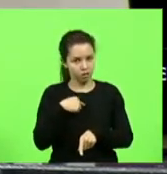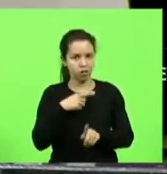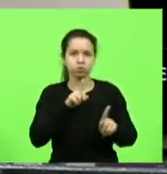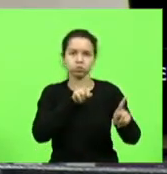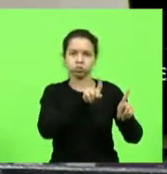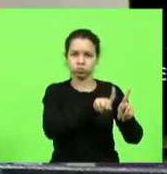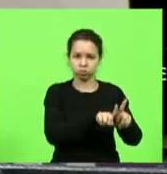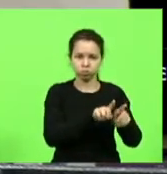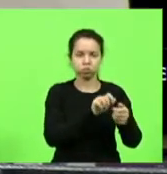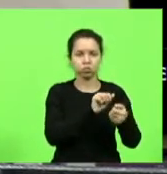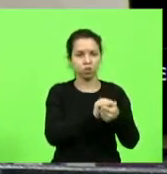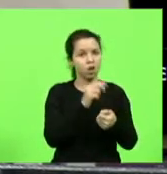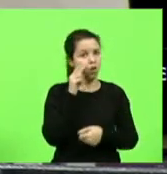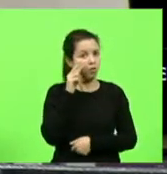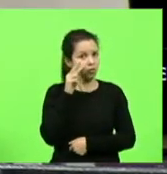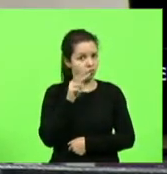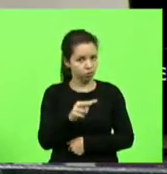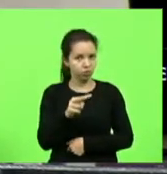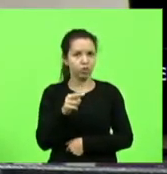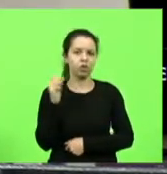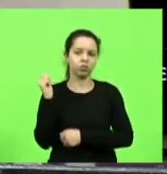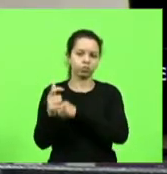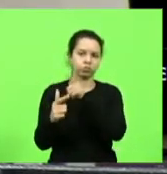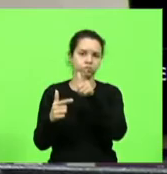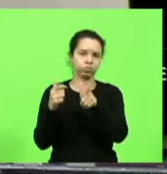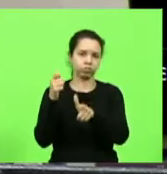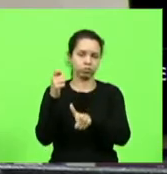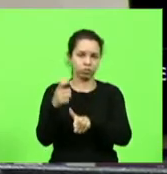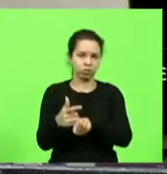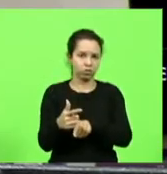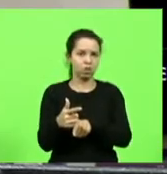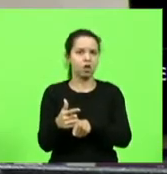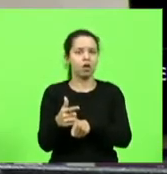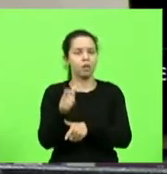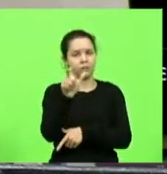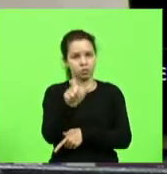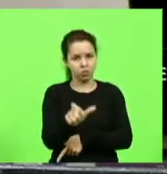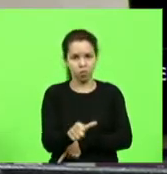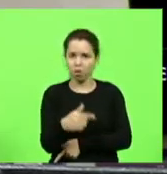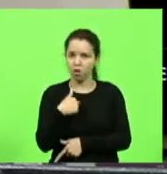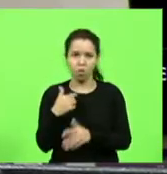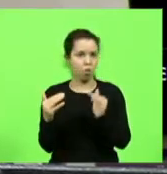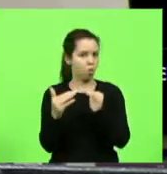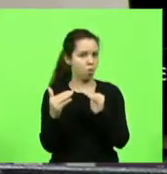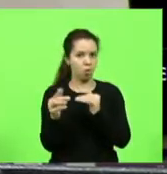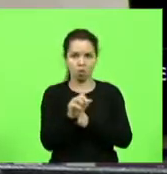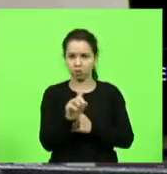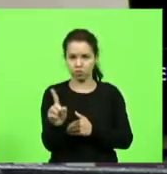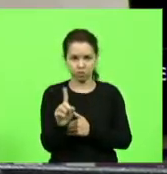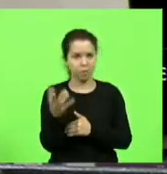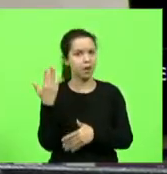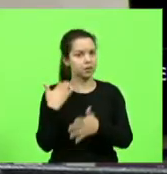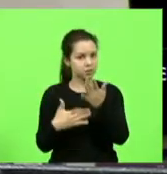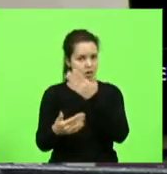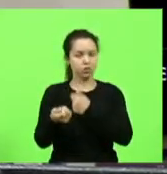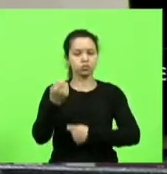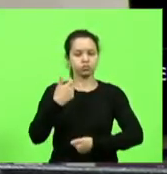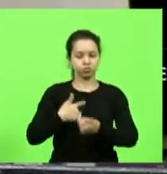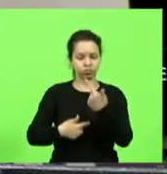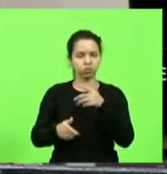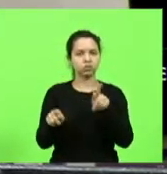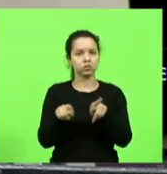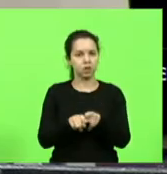Vi ataques pessoalizados com os quais eu não concordo, com os quais já fui vítima também,